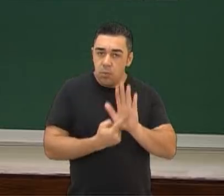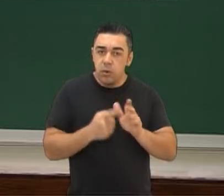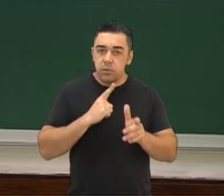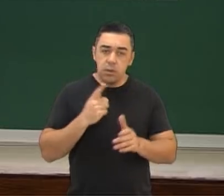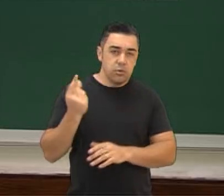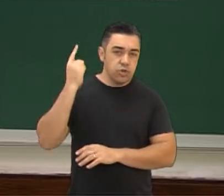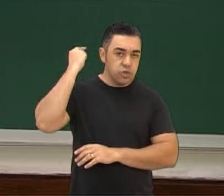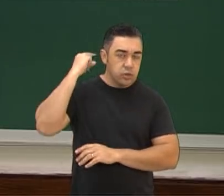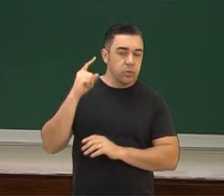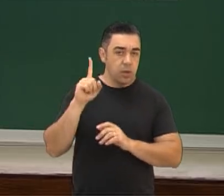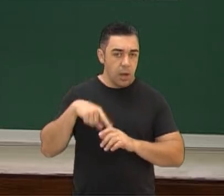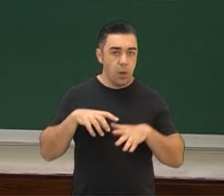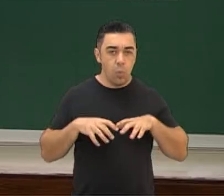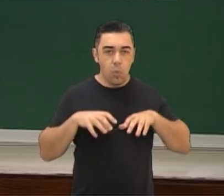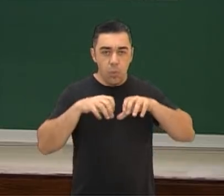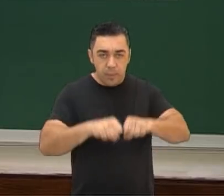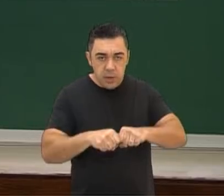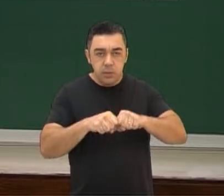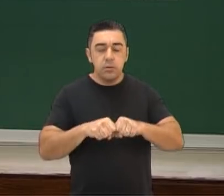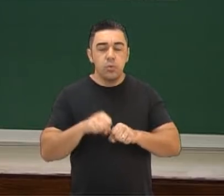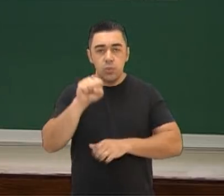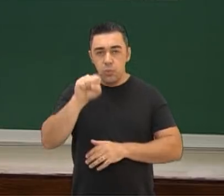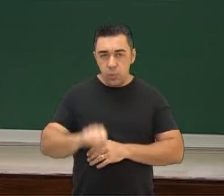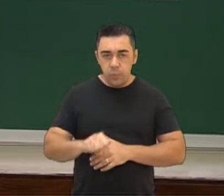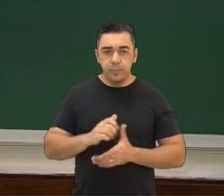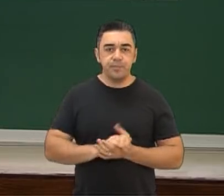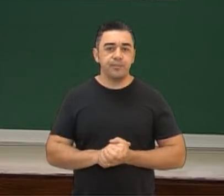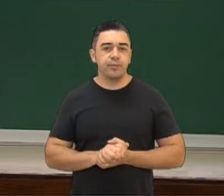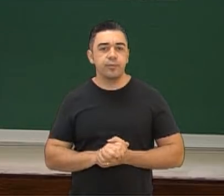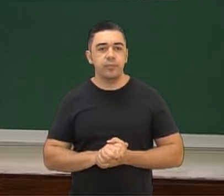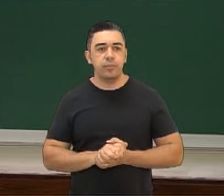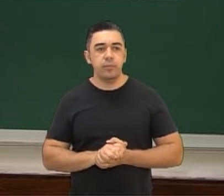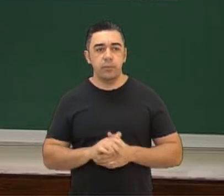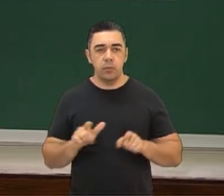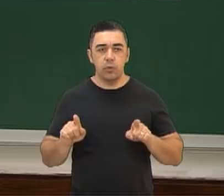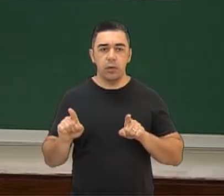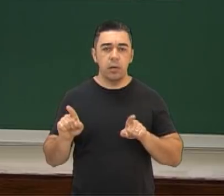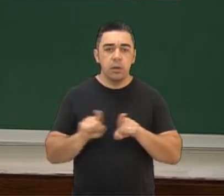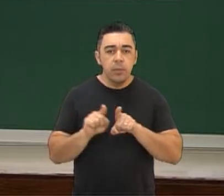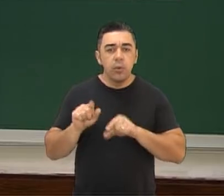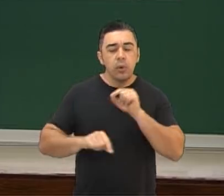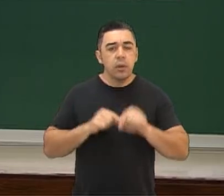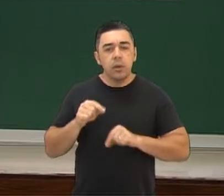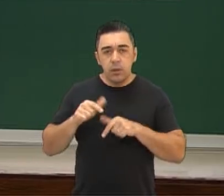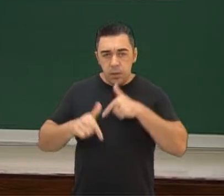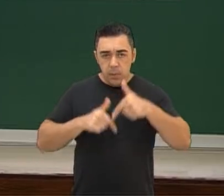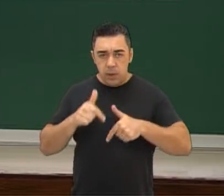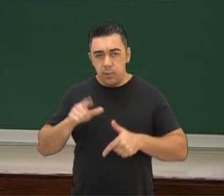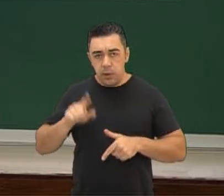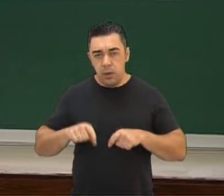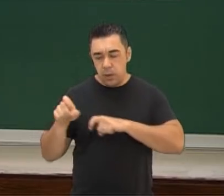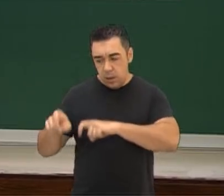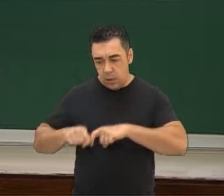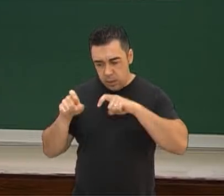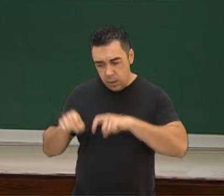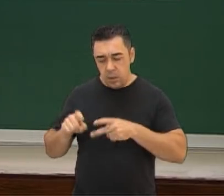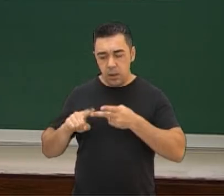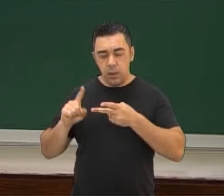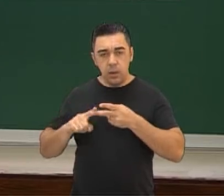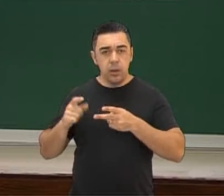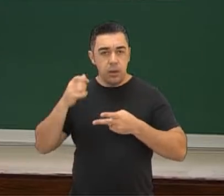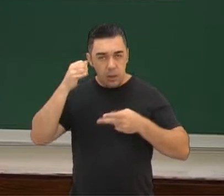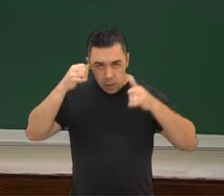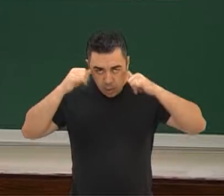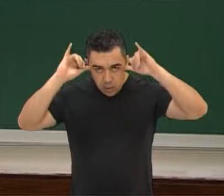de ocupação da região sul, tá? As aldeias ali tinham como atividades o quê? A agricultura, a criação de bovinos e equinos